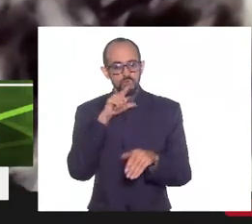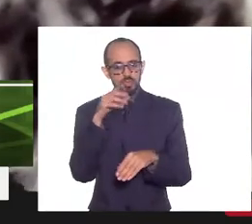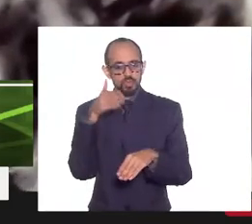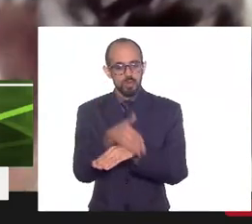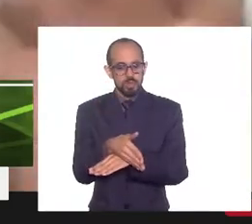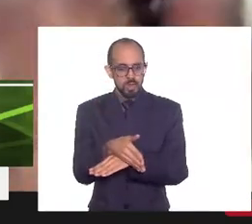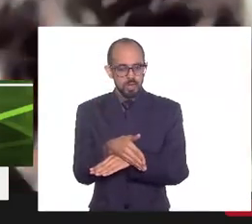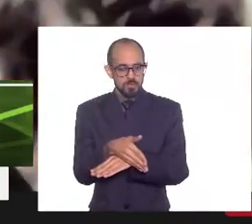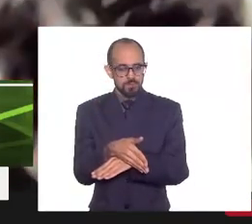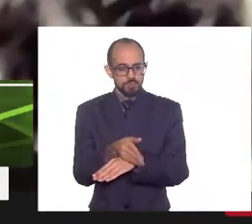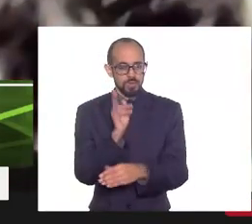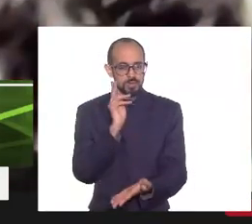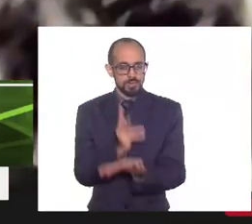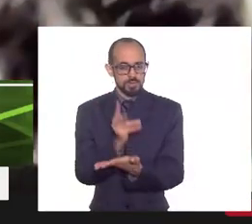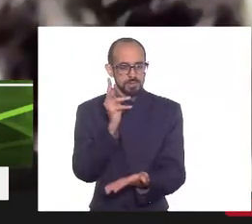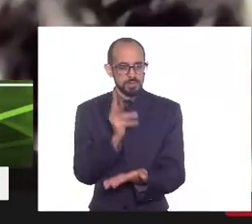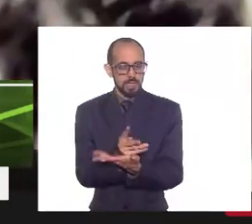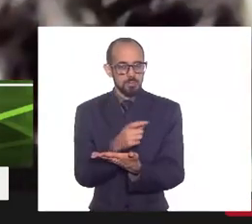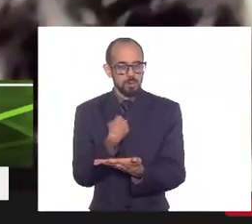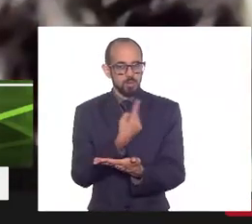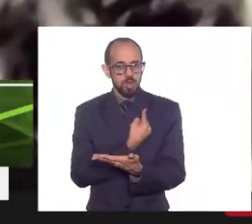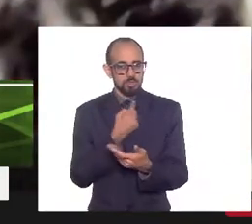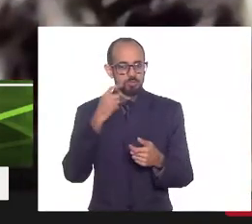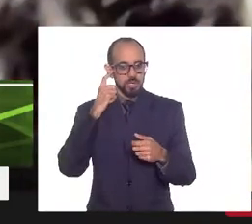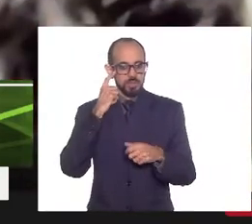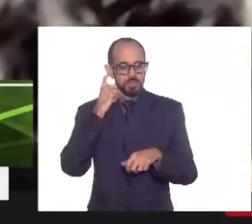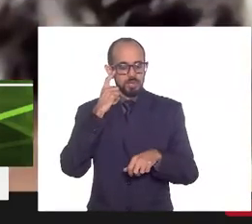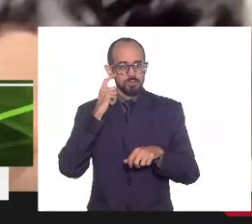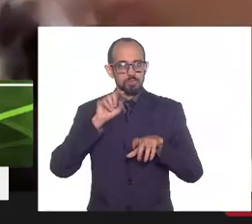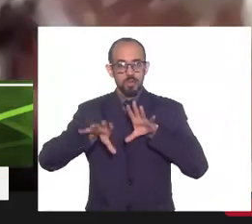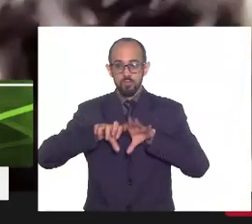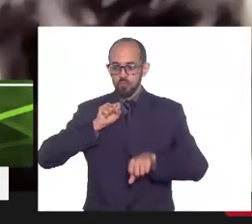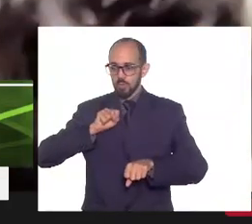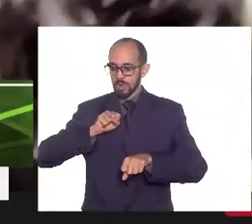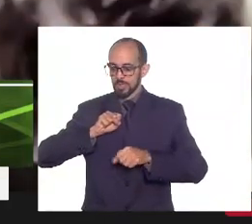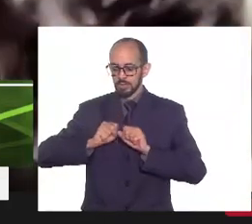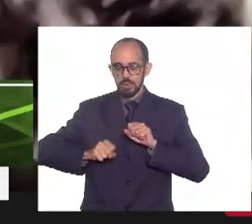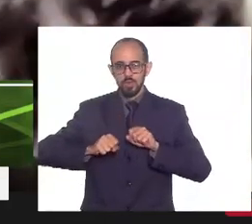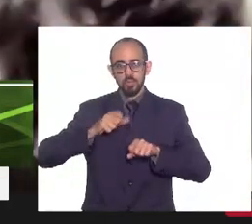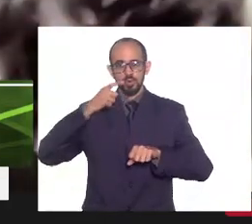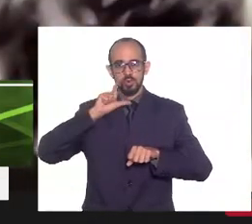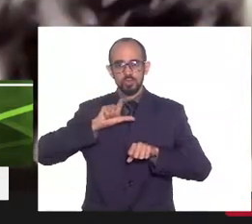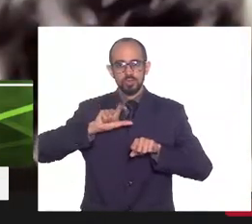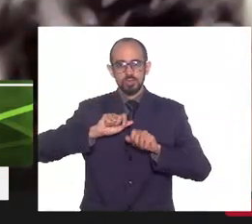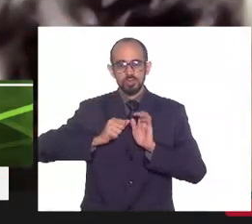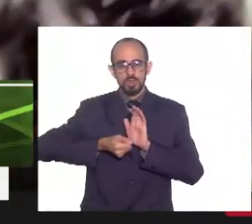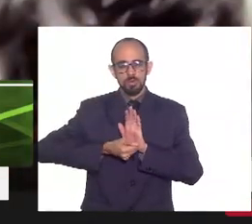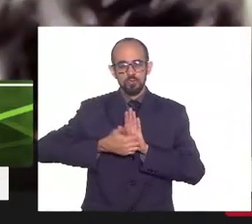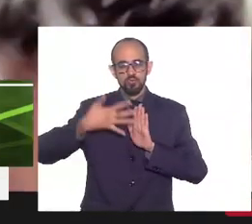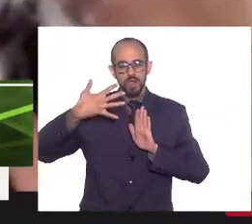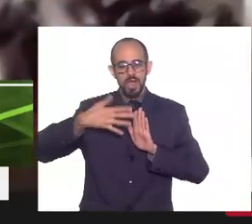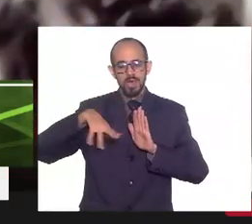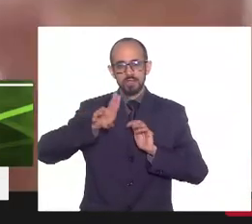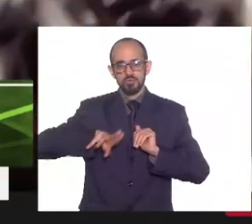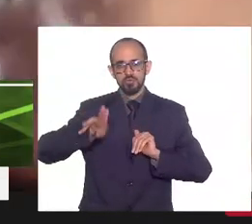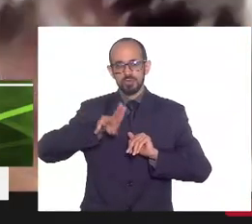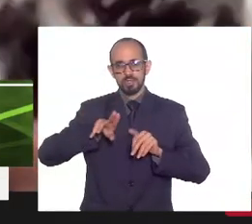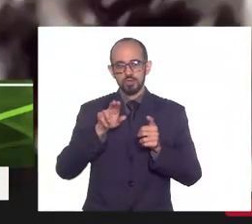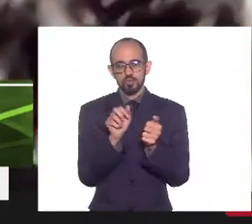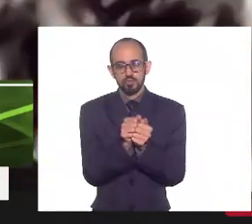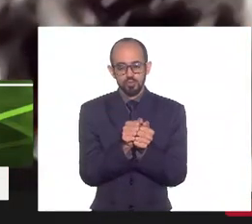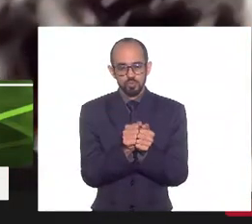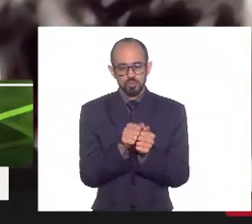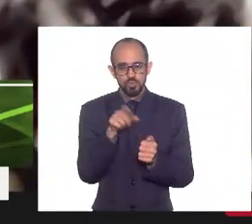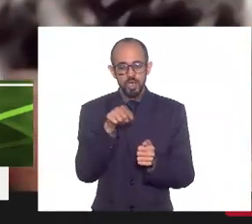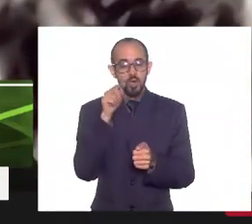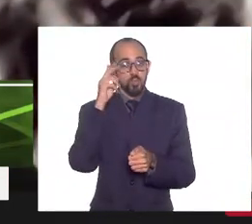eu sempre, né, a gente sempre pensou numa multiformação certificada por muitas instituições. Isso é um sonho que a gente tem elaborado lá desde o